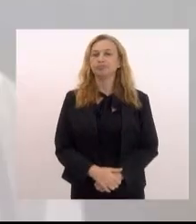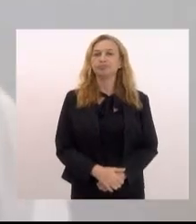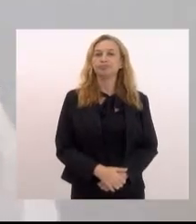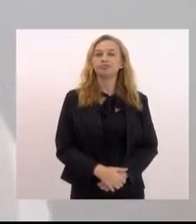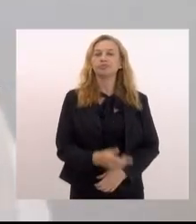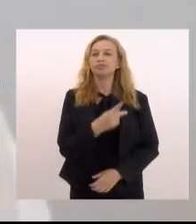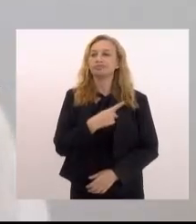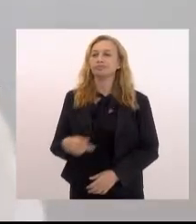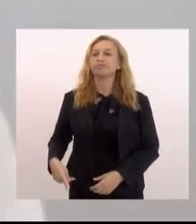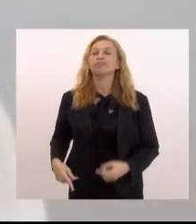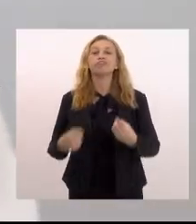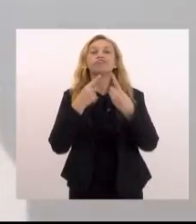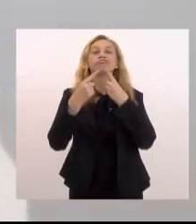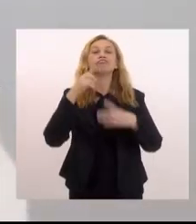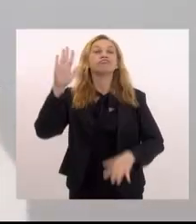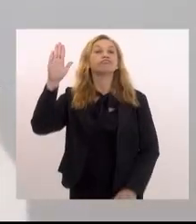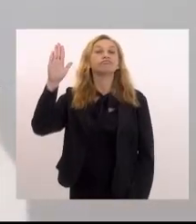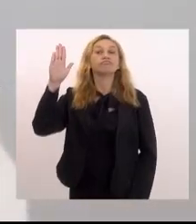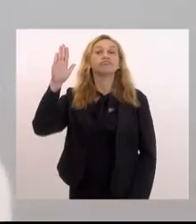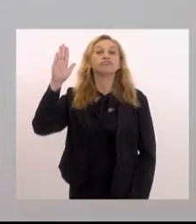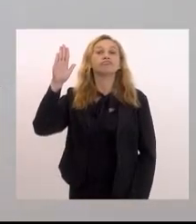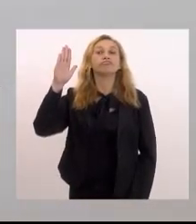Presidente, eu quero discutir também.